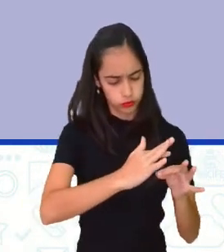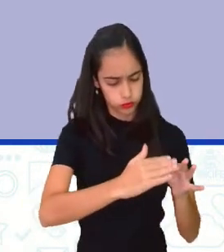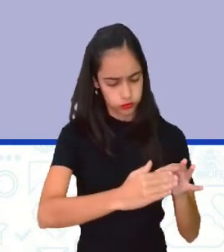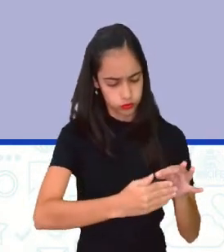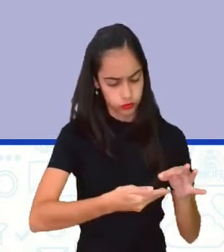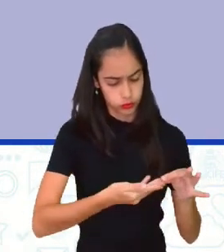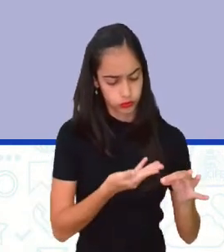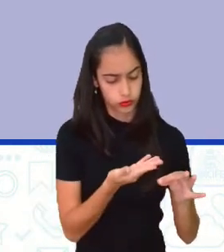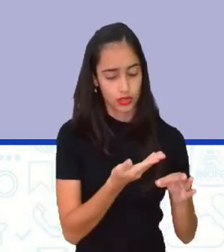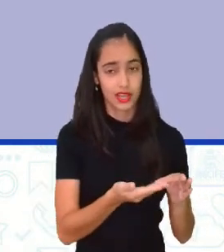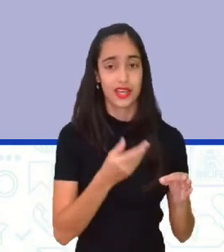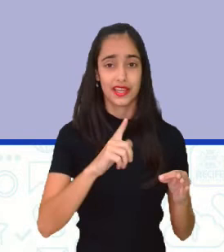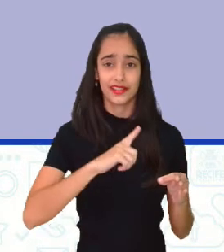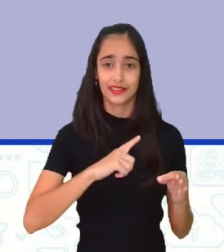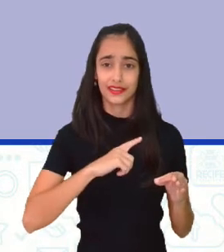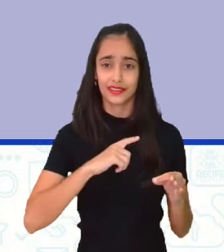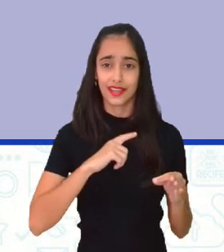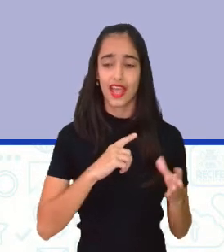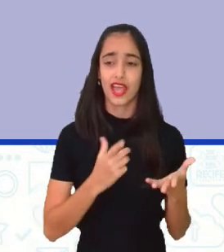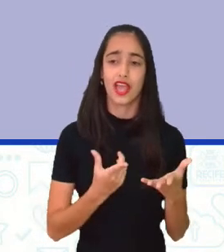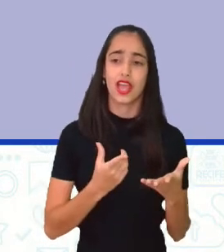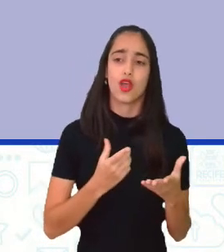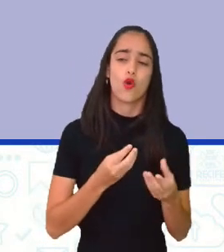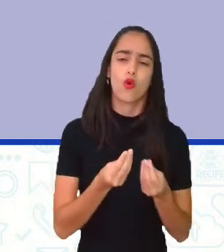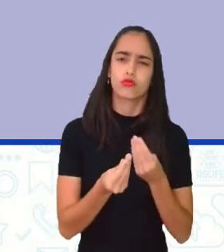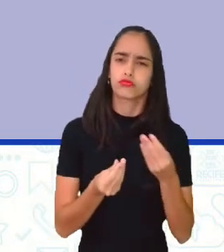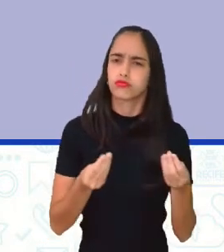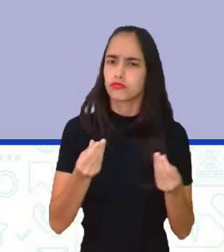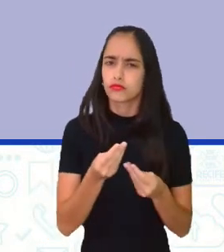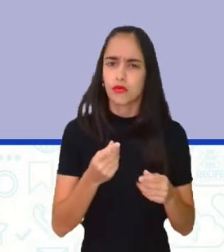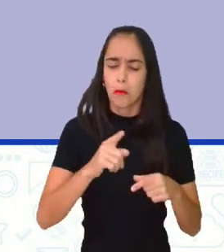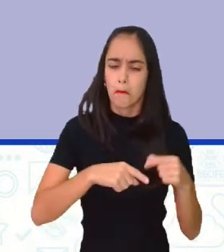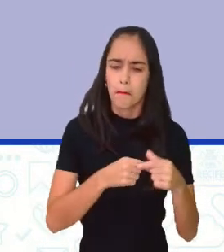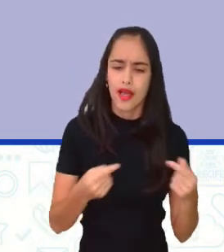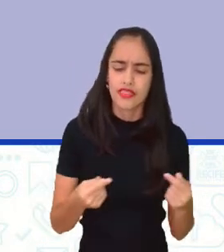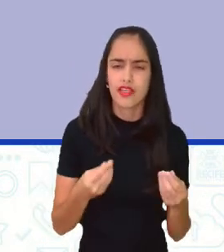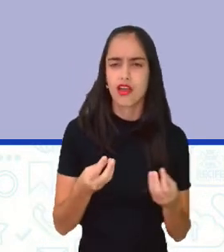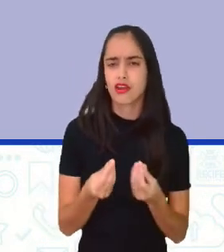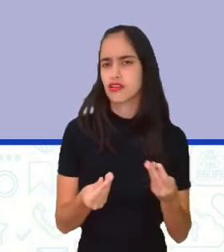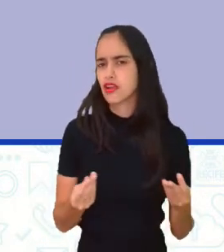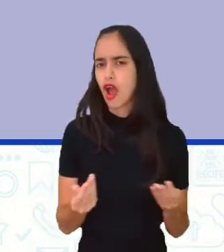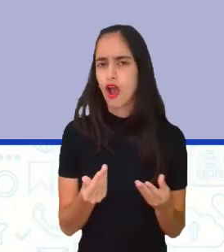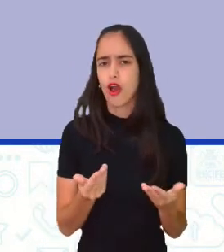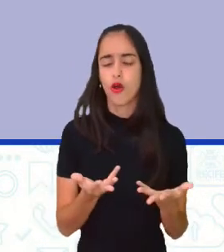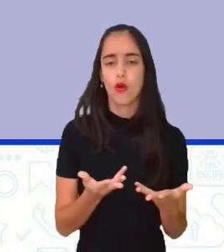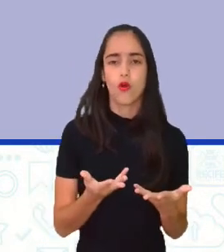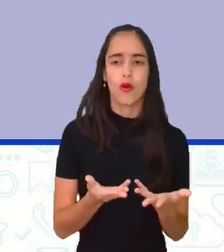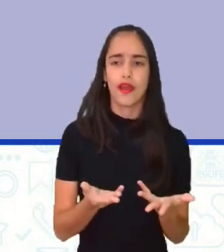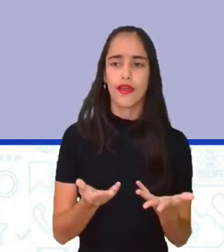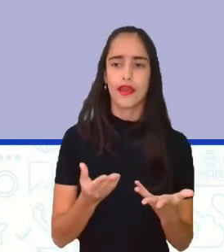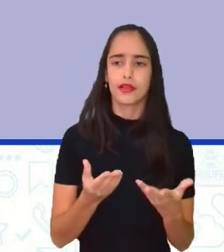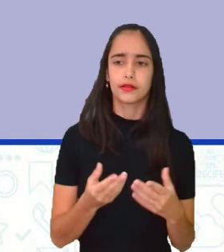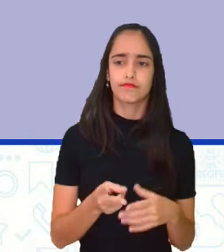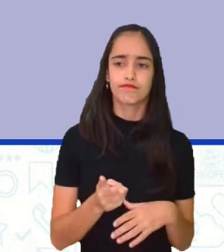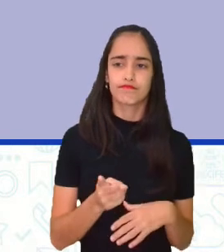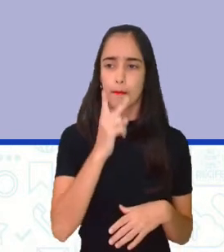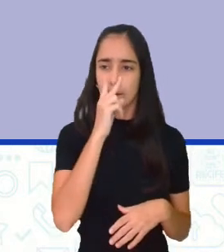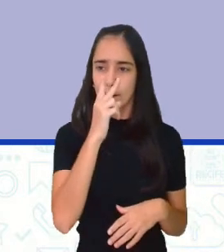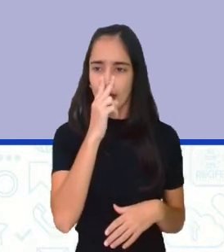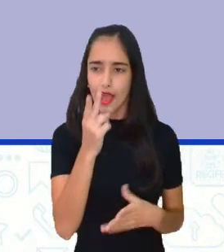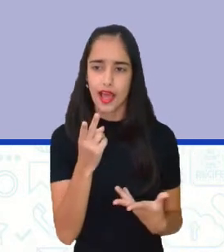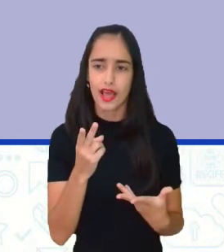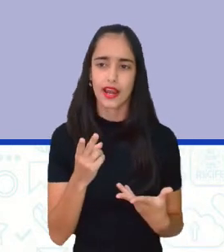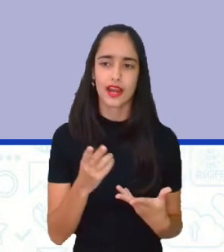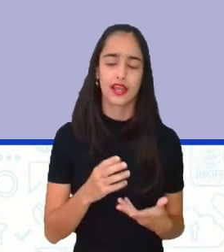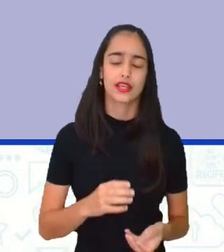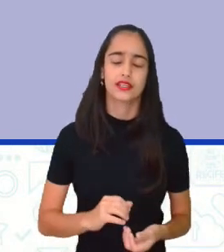faz com que você possa pegar no fio sem levar o choque. Ao mesmo tempo, ele está isolando, fazendo isolamento. Ele não é um bom condutor de eletricidade,